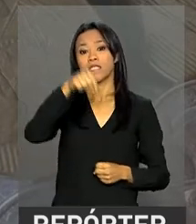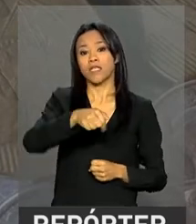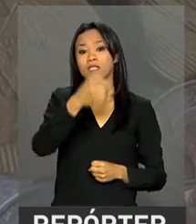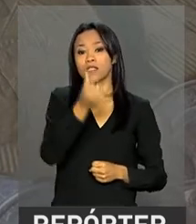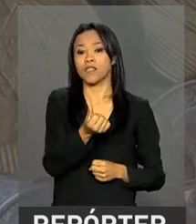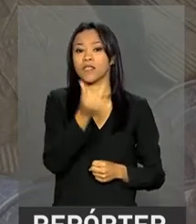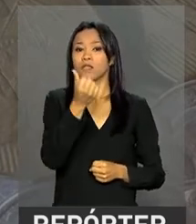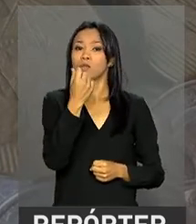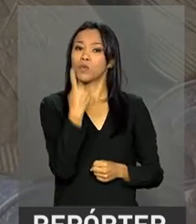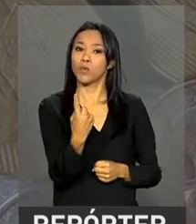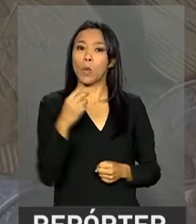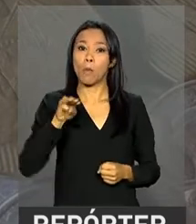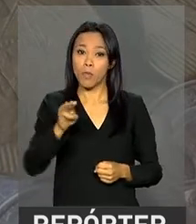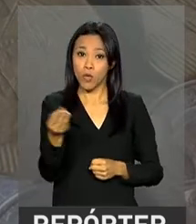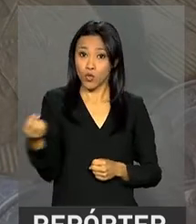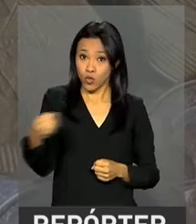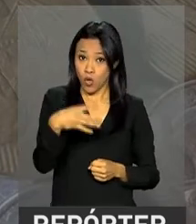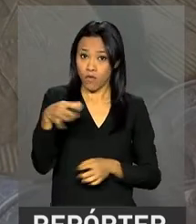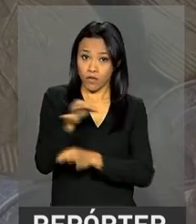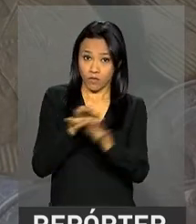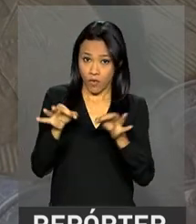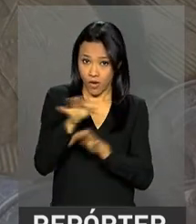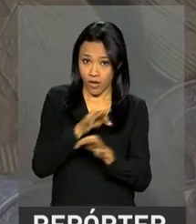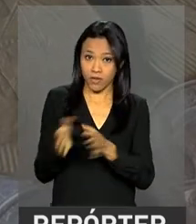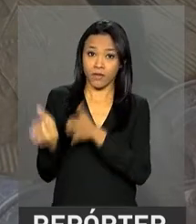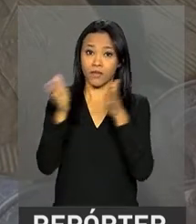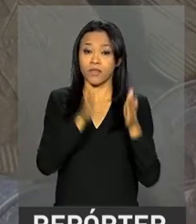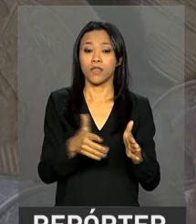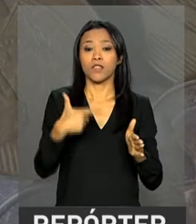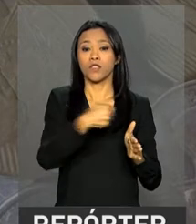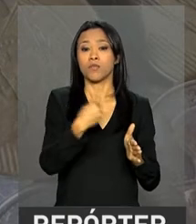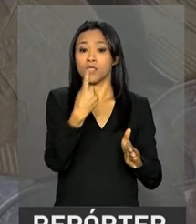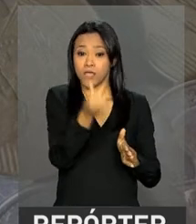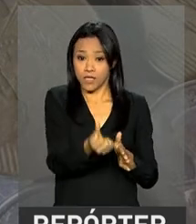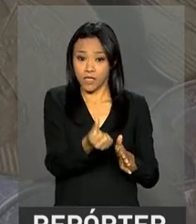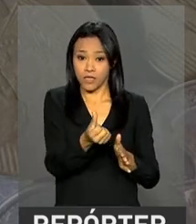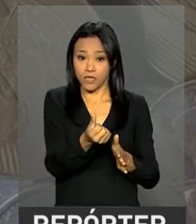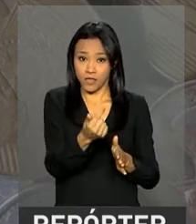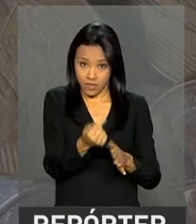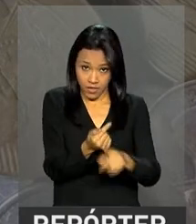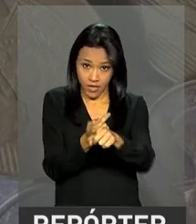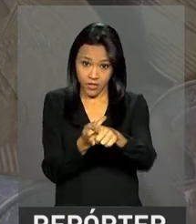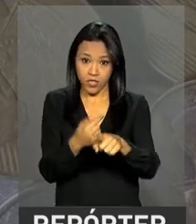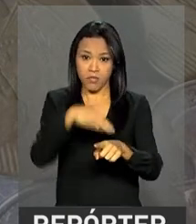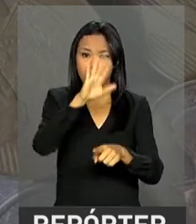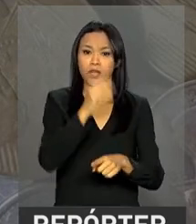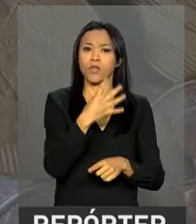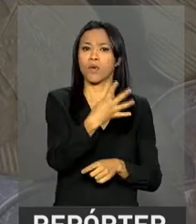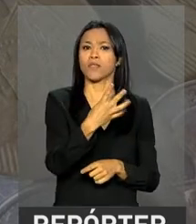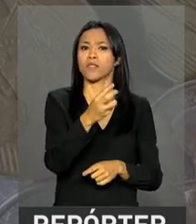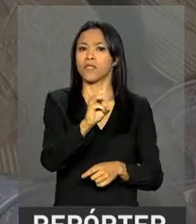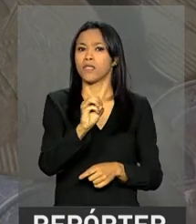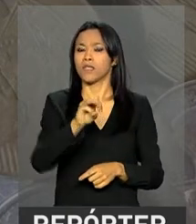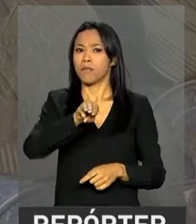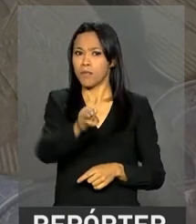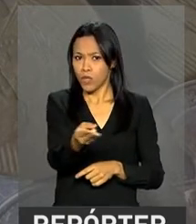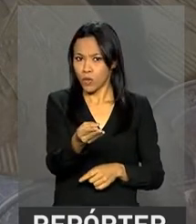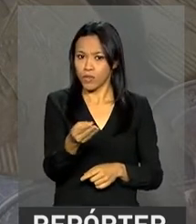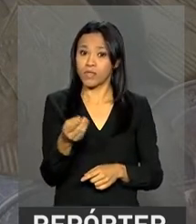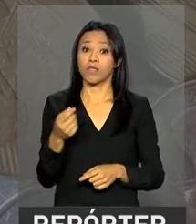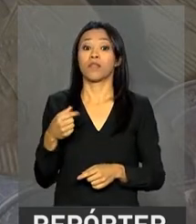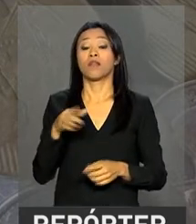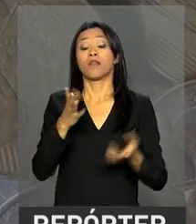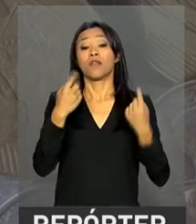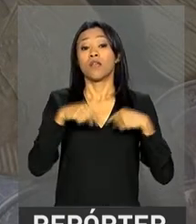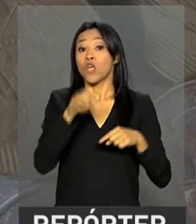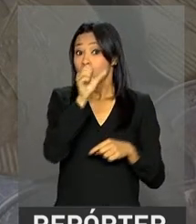761 milhões de novas moedas. Já em 2017, foram mais de 430 milhões. Apesar disso, cerca de